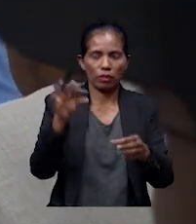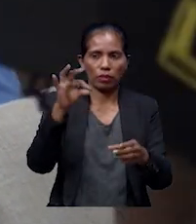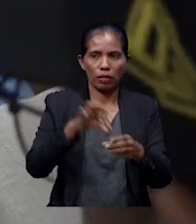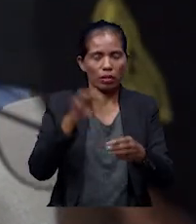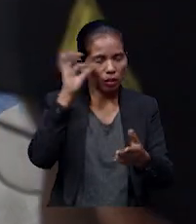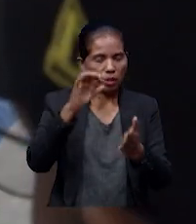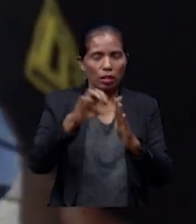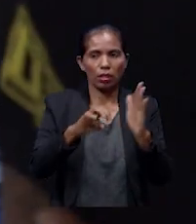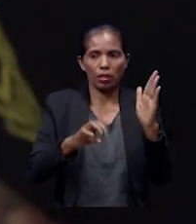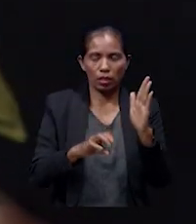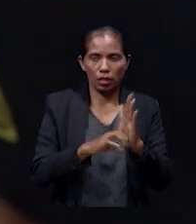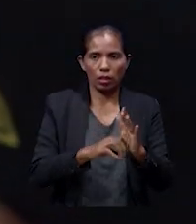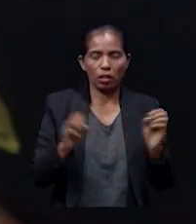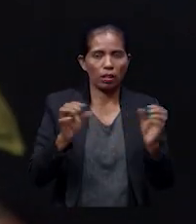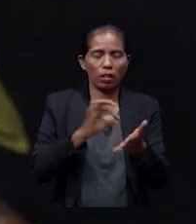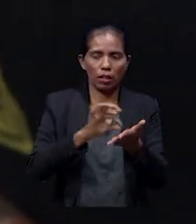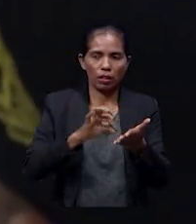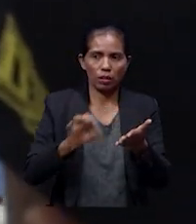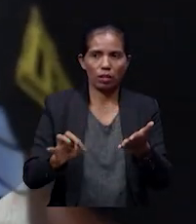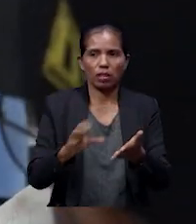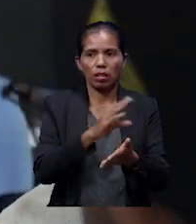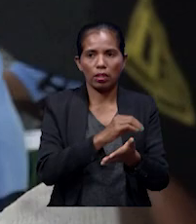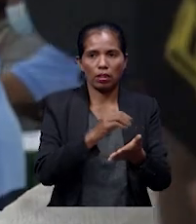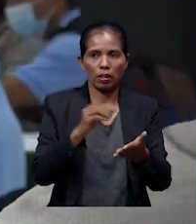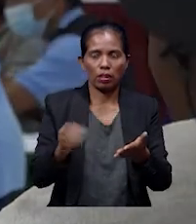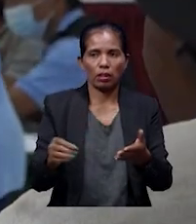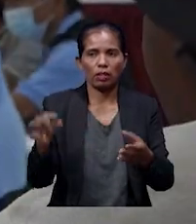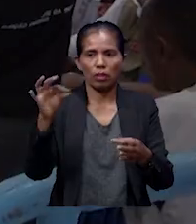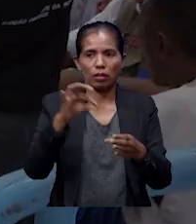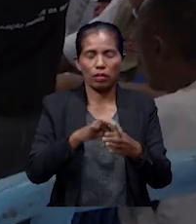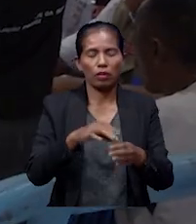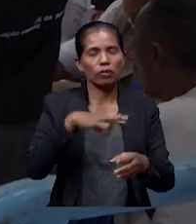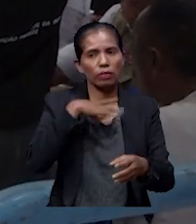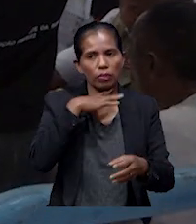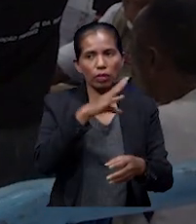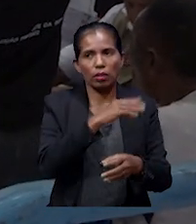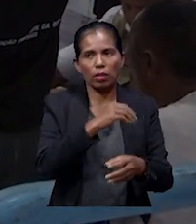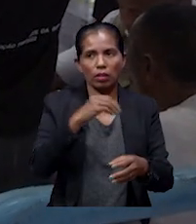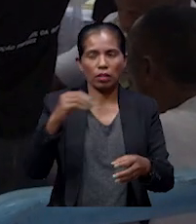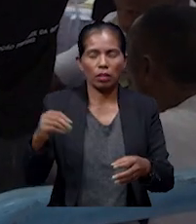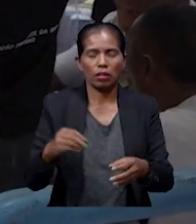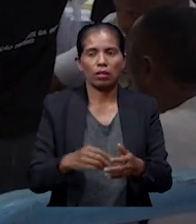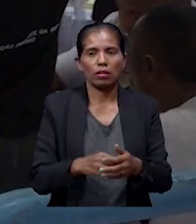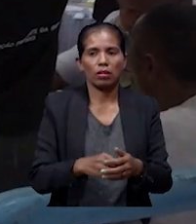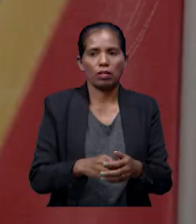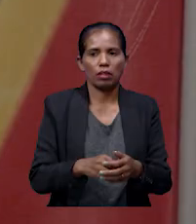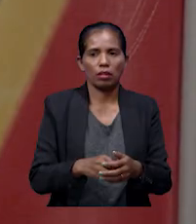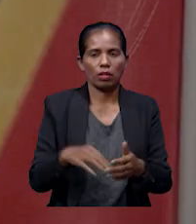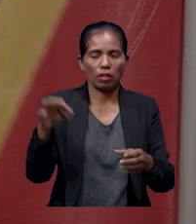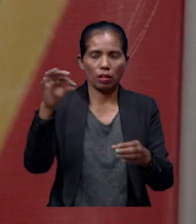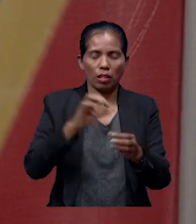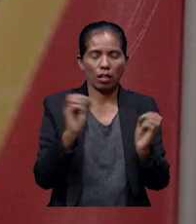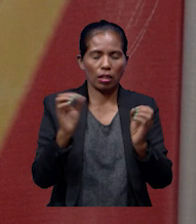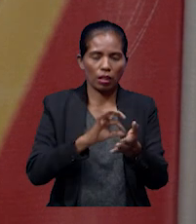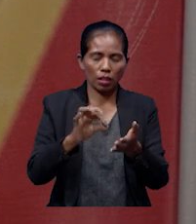secretaria estação votação la asina acta original centro votação balu foer acta original centro balu priense la